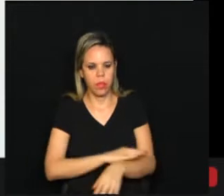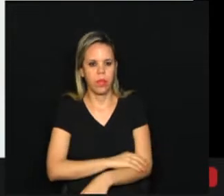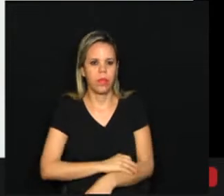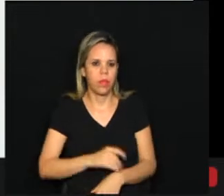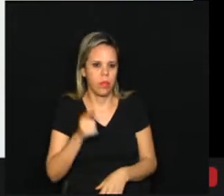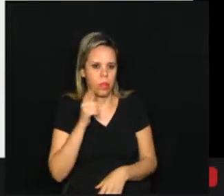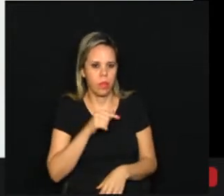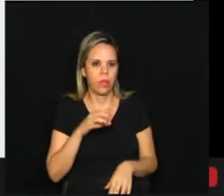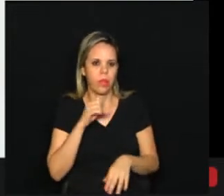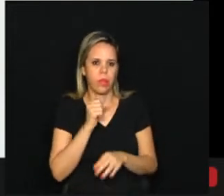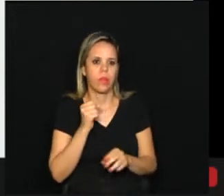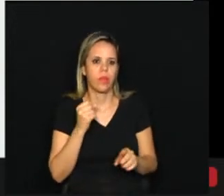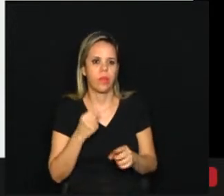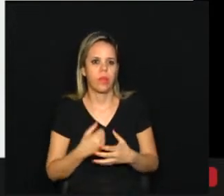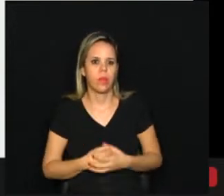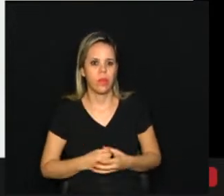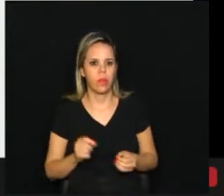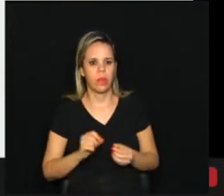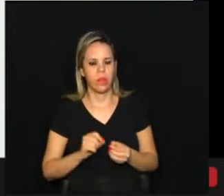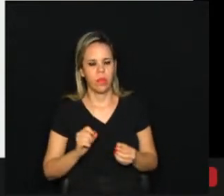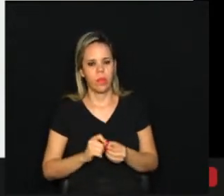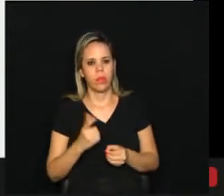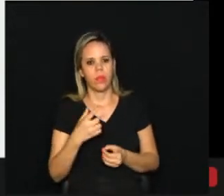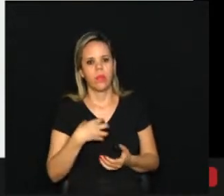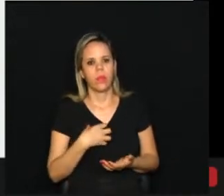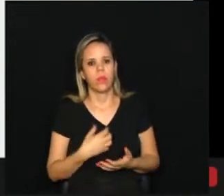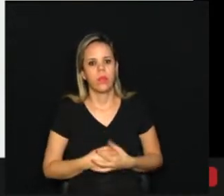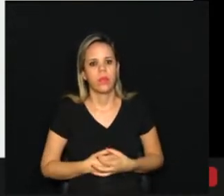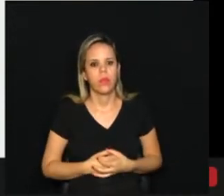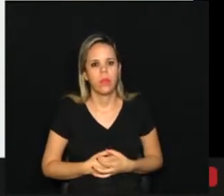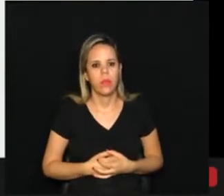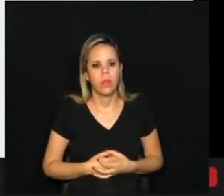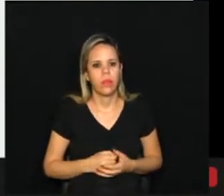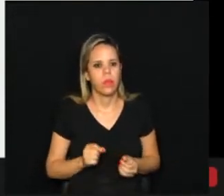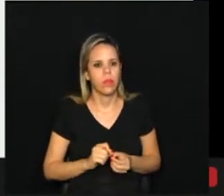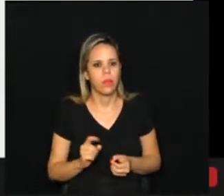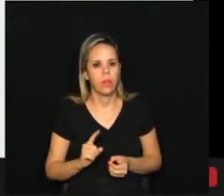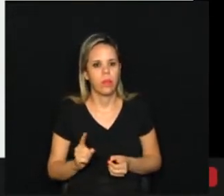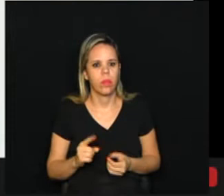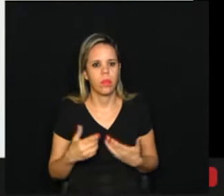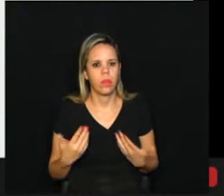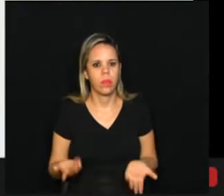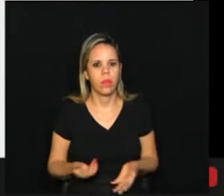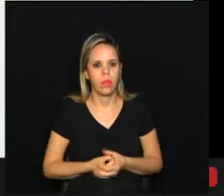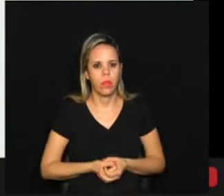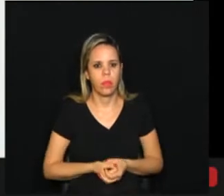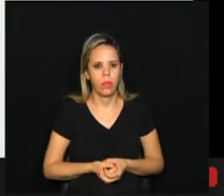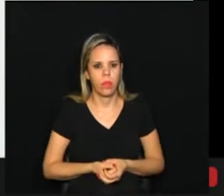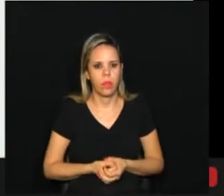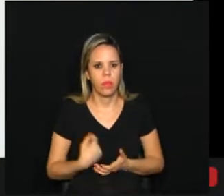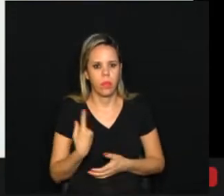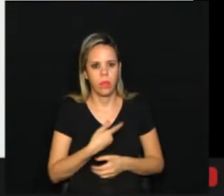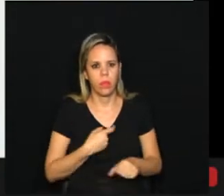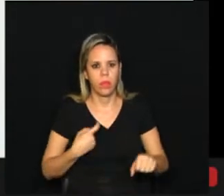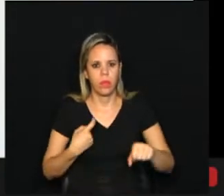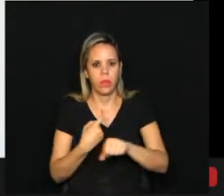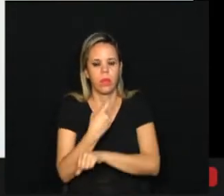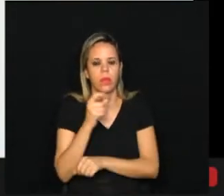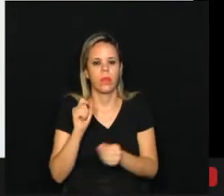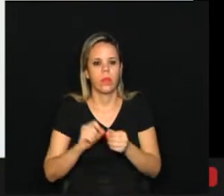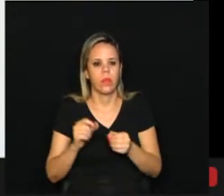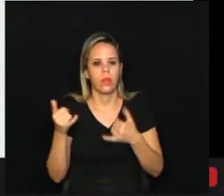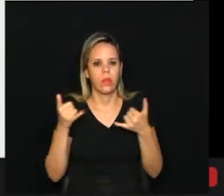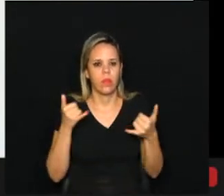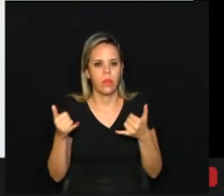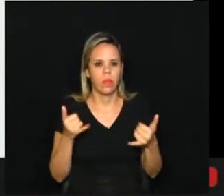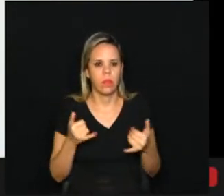tivesse feito de outra forma, mas ela não fez. Enfim, foi aí que nós descobrimos que quem fez o